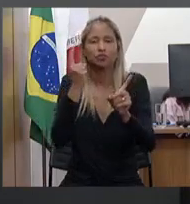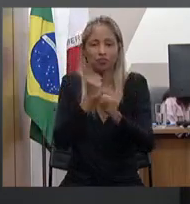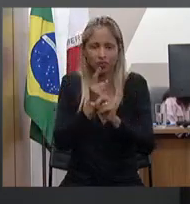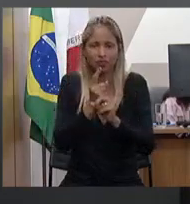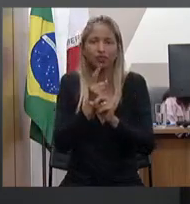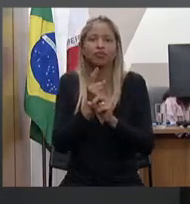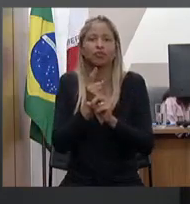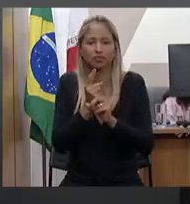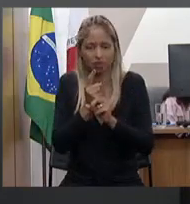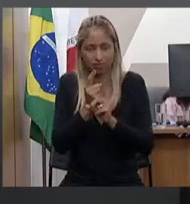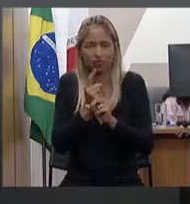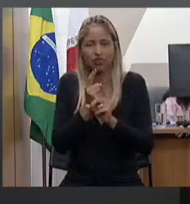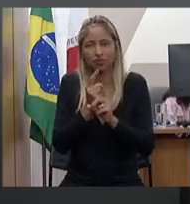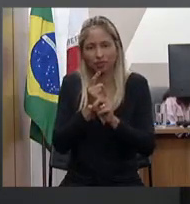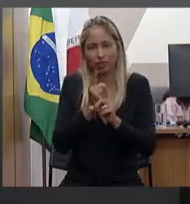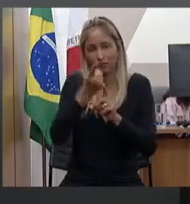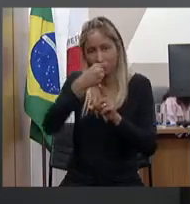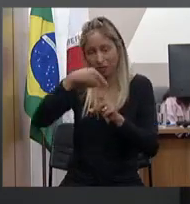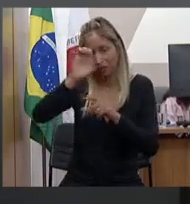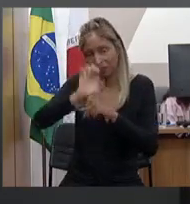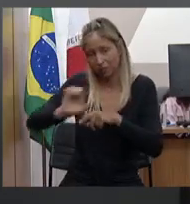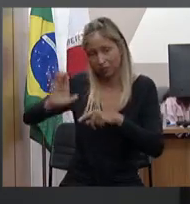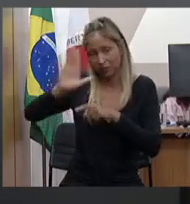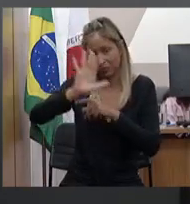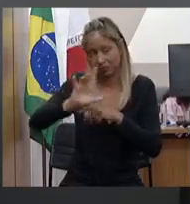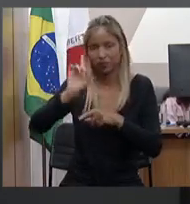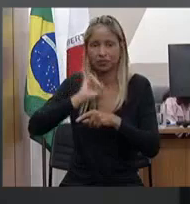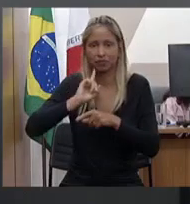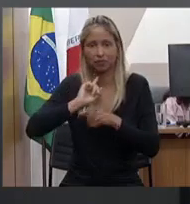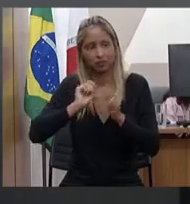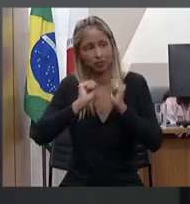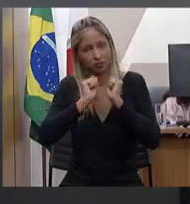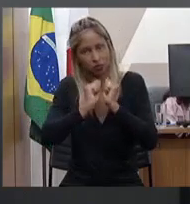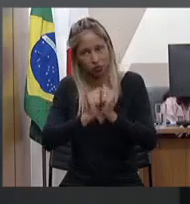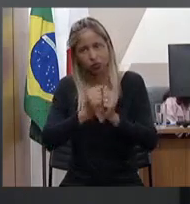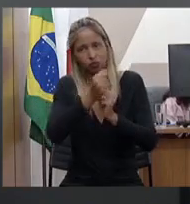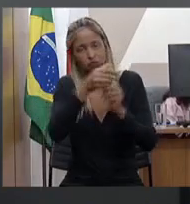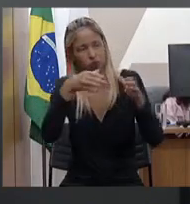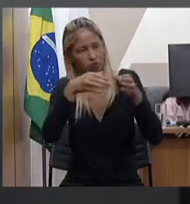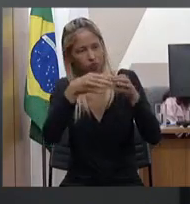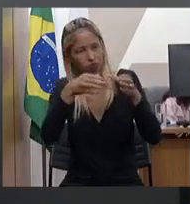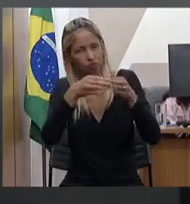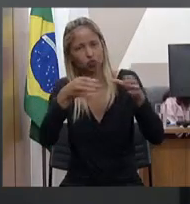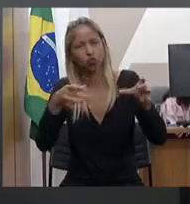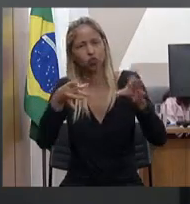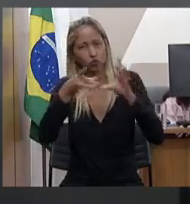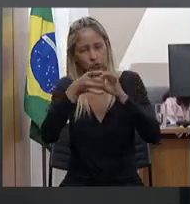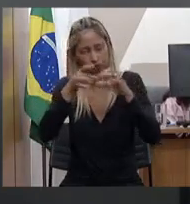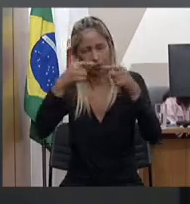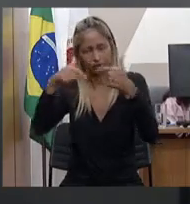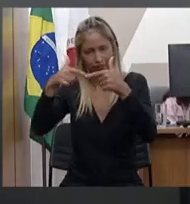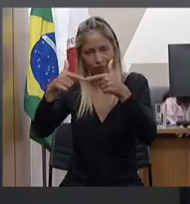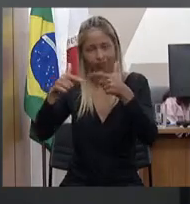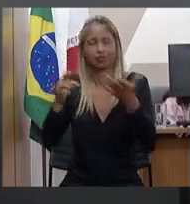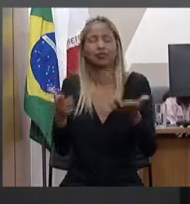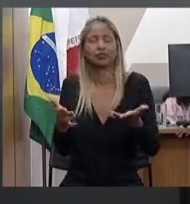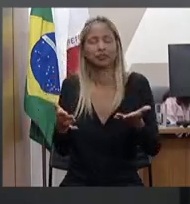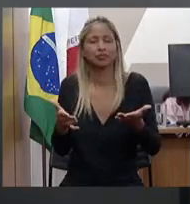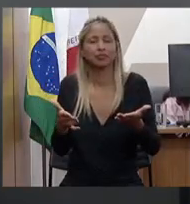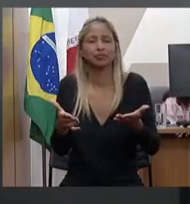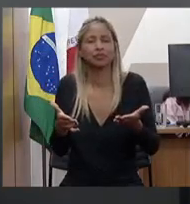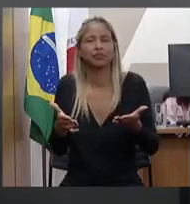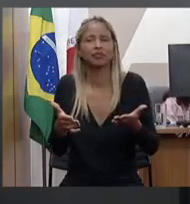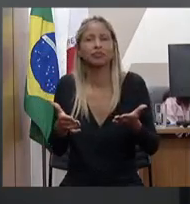de se ter os espelhos no nosso estado de Minas Gerais Conte com o GT Conte com a união geral dos trabalhadores para